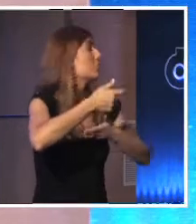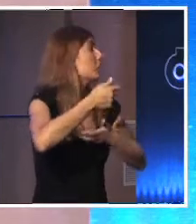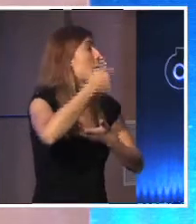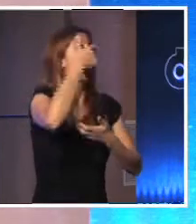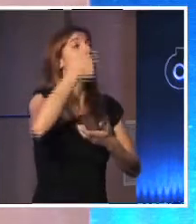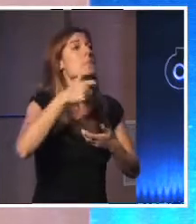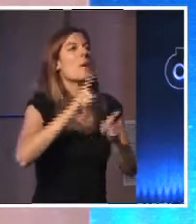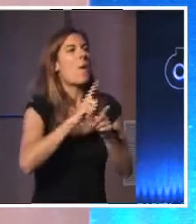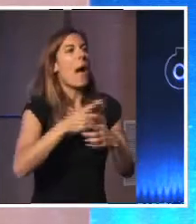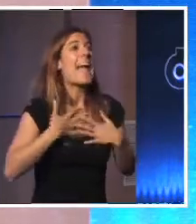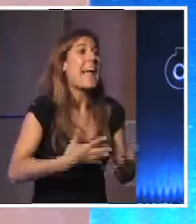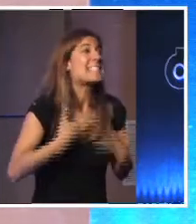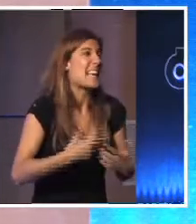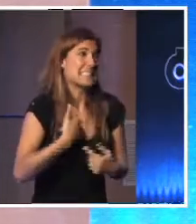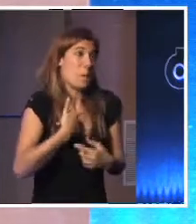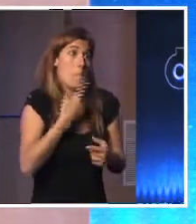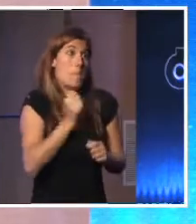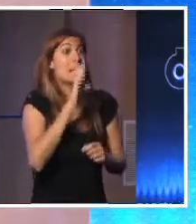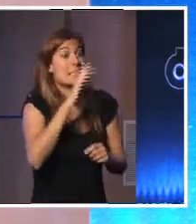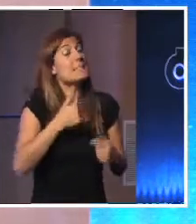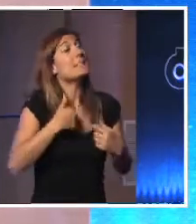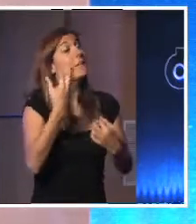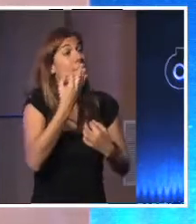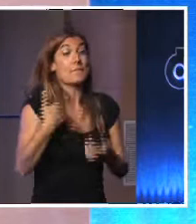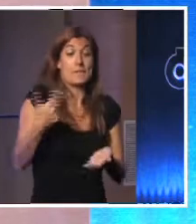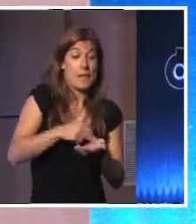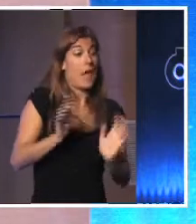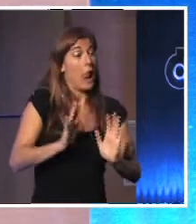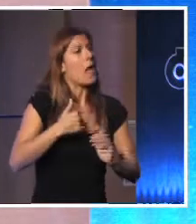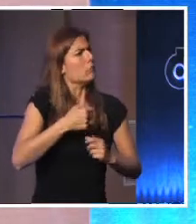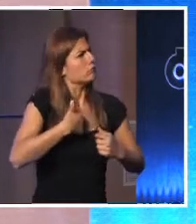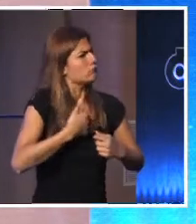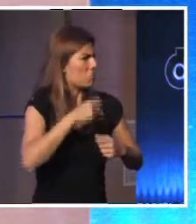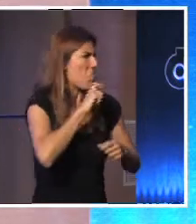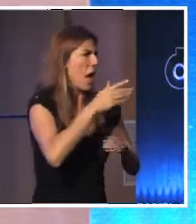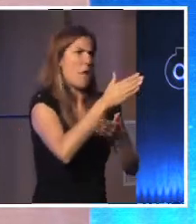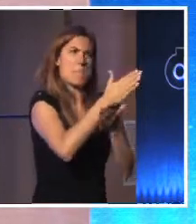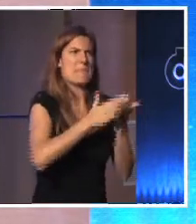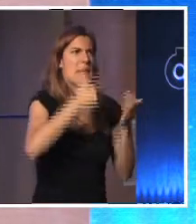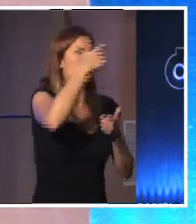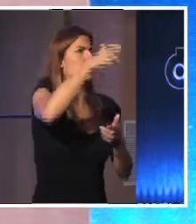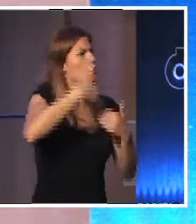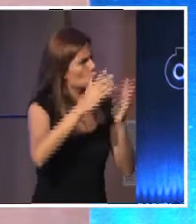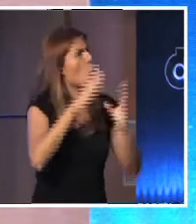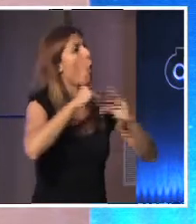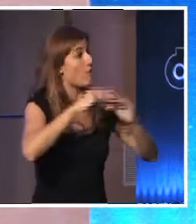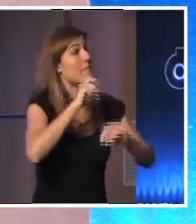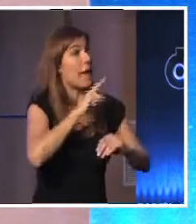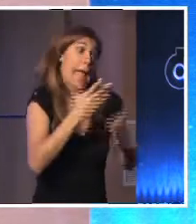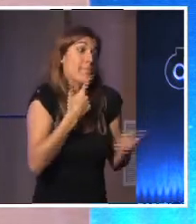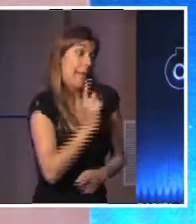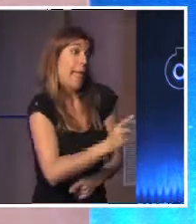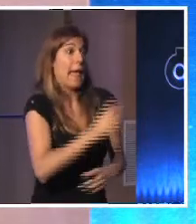poderia cansar tanto, mas se estivesse disponível, teria já conversado com, se calhar, metade da plateia. É isso. O cão